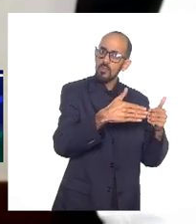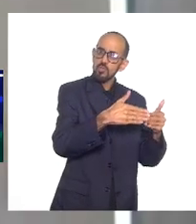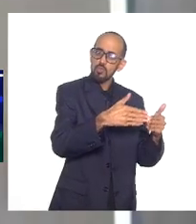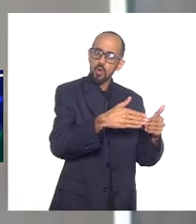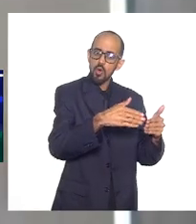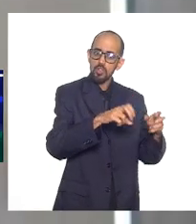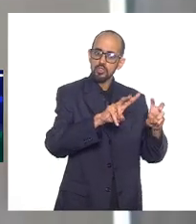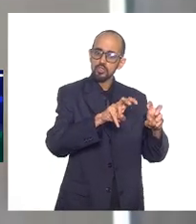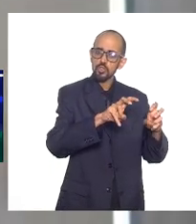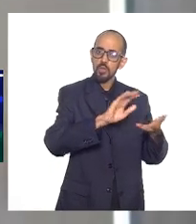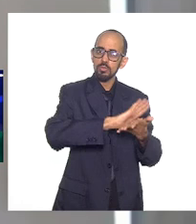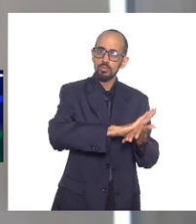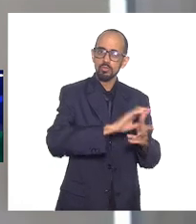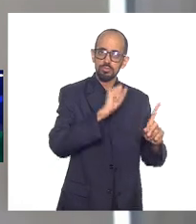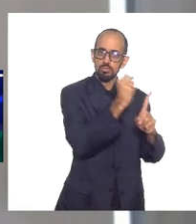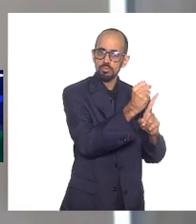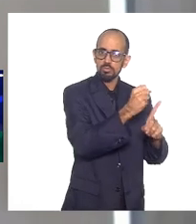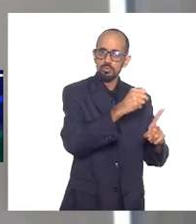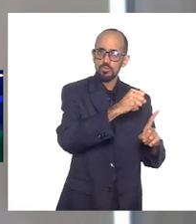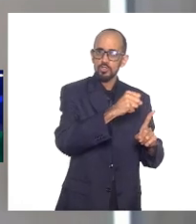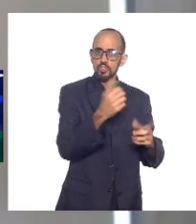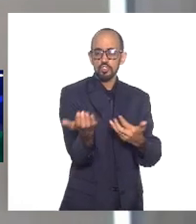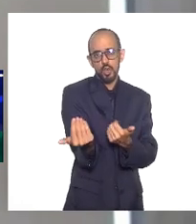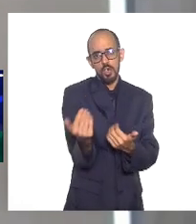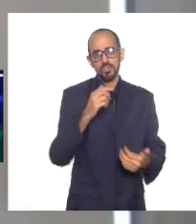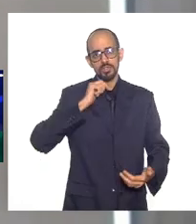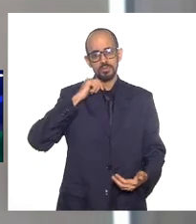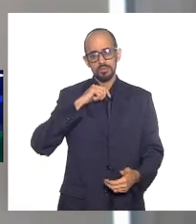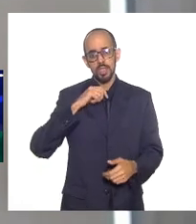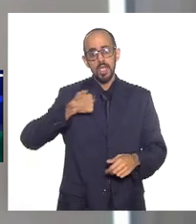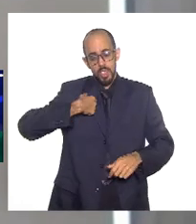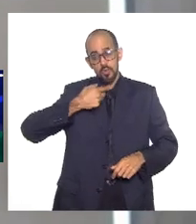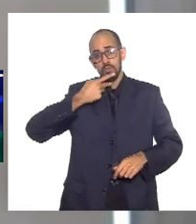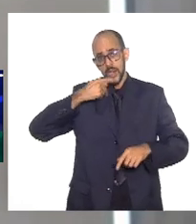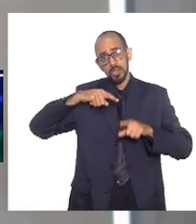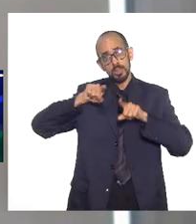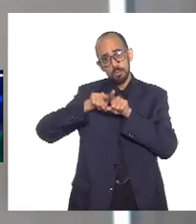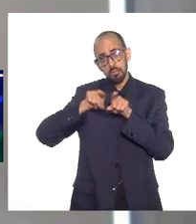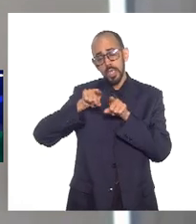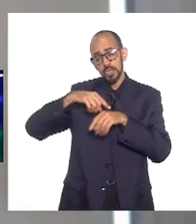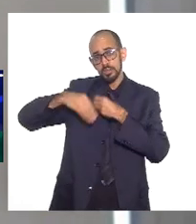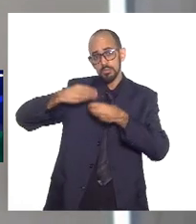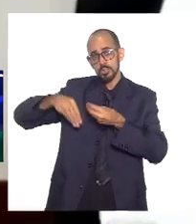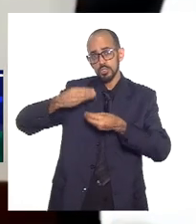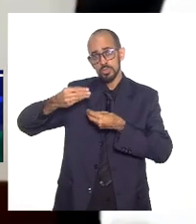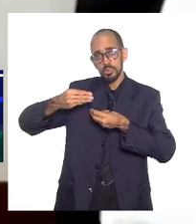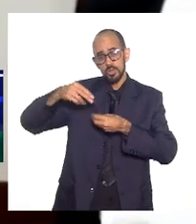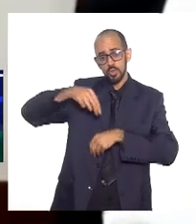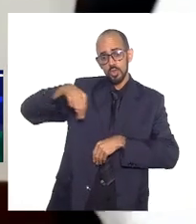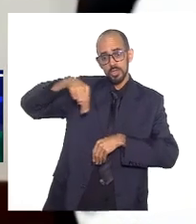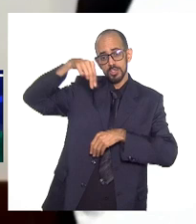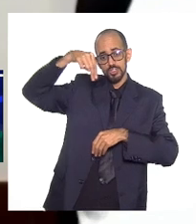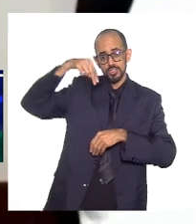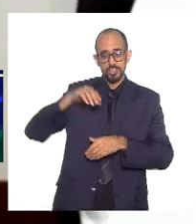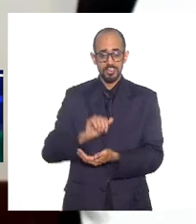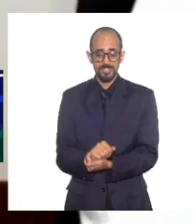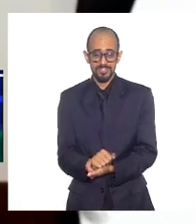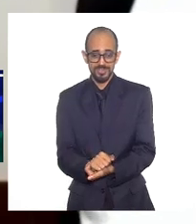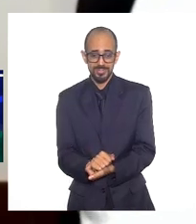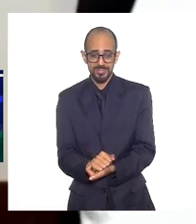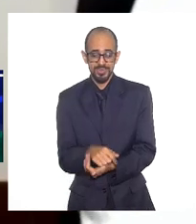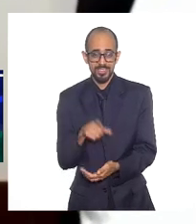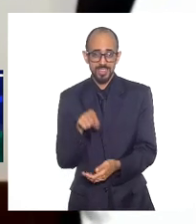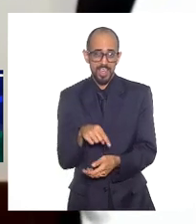Foi eu que falei, presidente, sobre a miscigenação nordestina, né? Que é muito rica, muito rica.